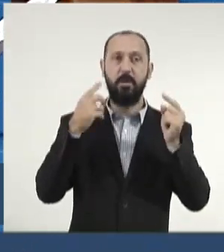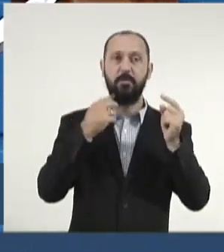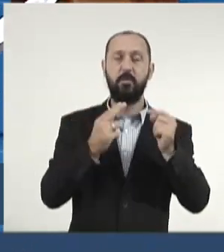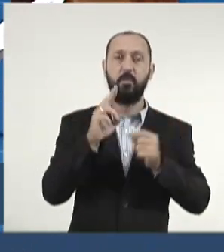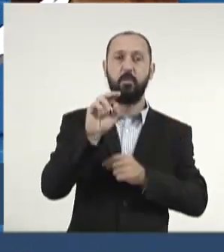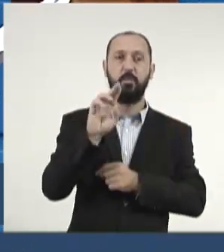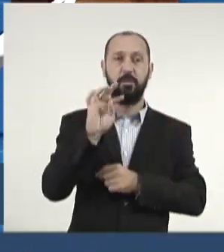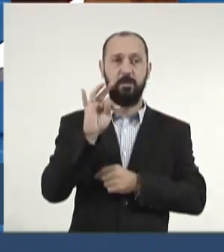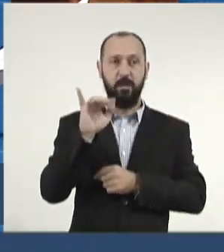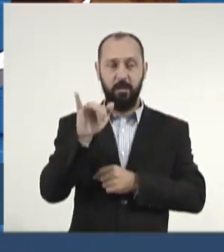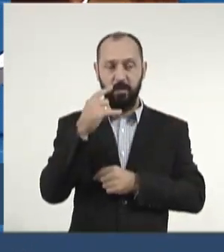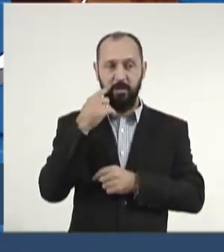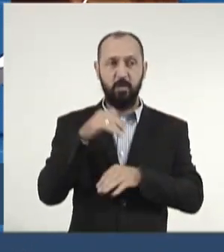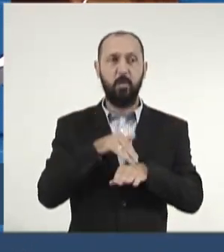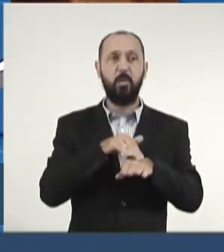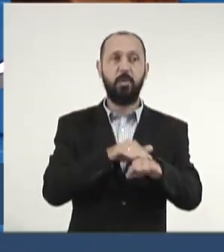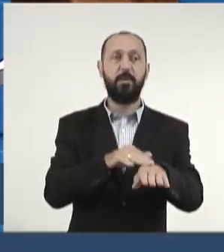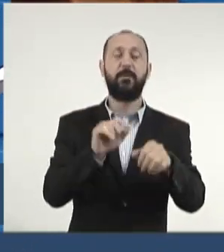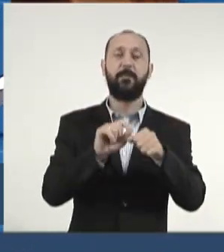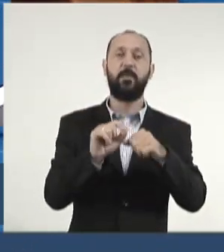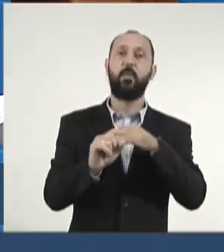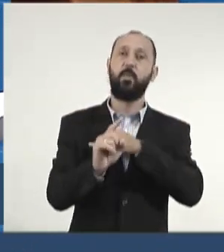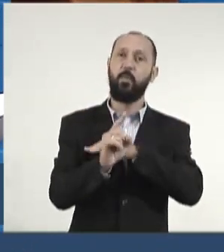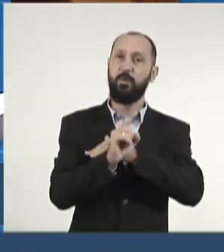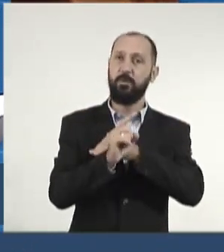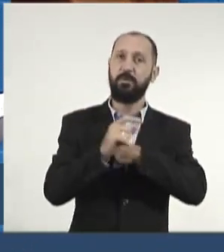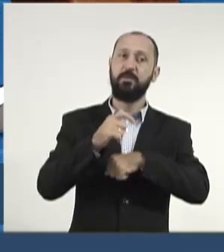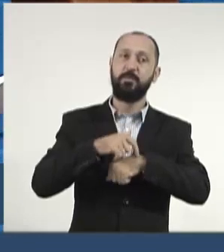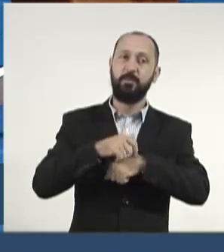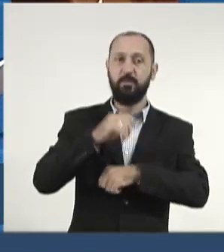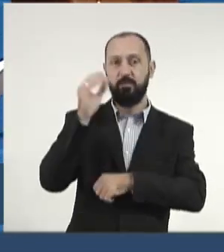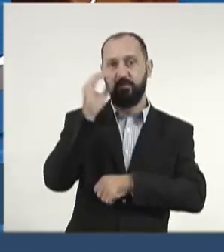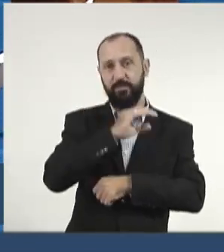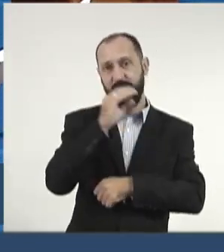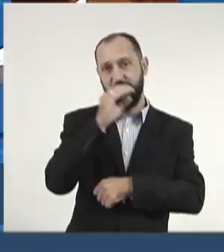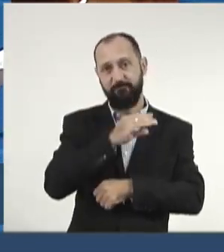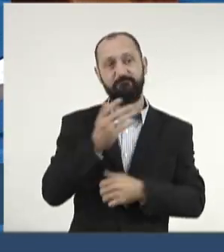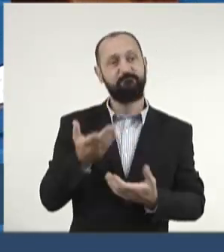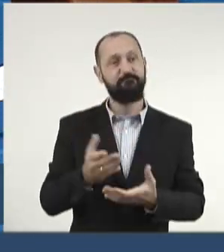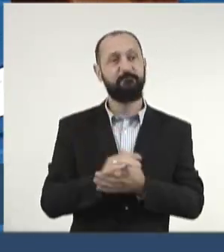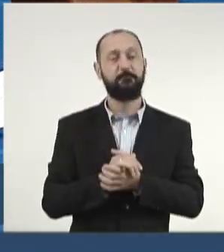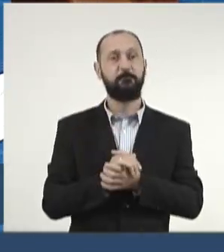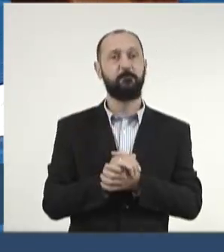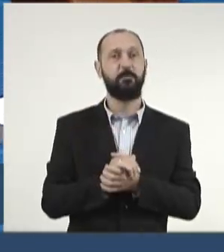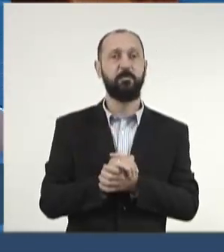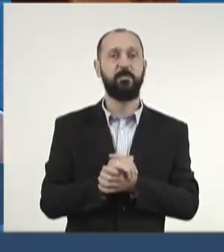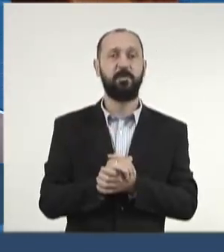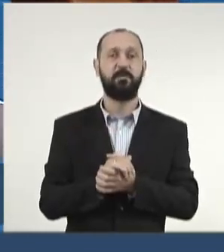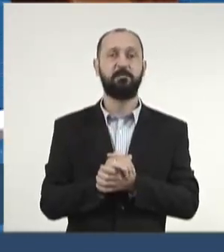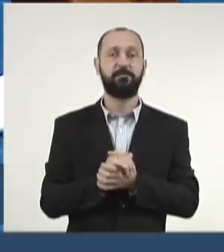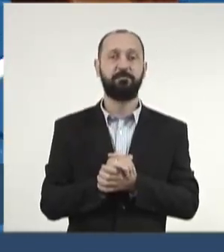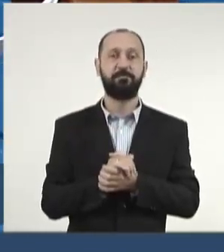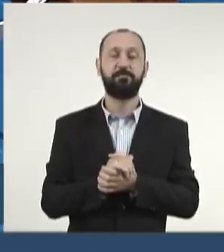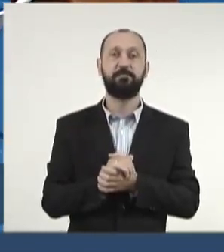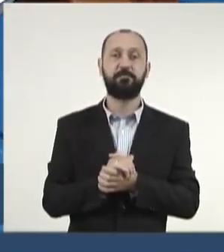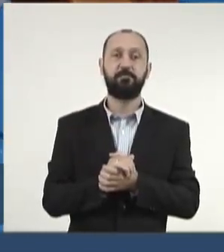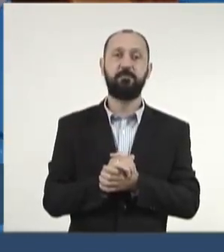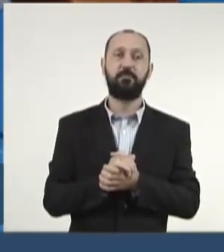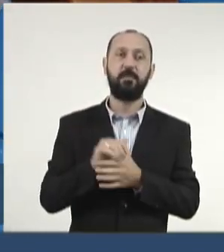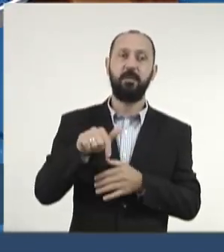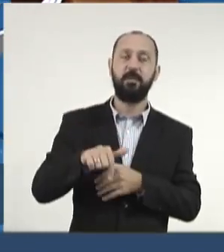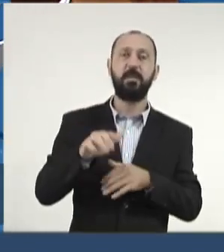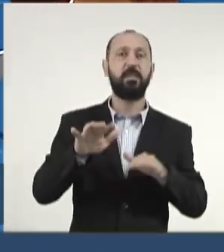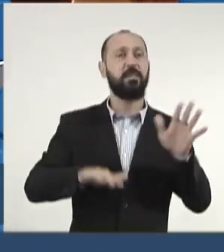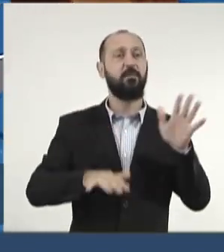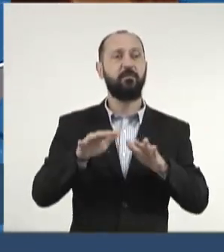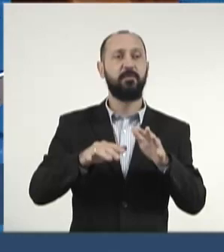intensiva, móvel, para o atendimento nos casos de emergência. E que, aqui, talvez